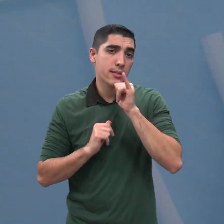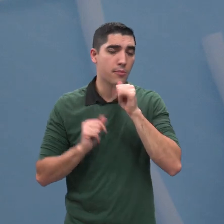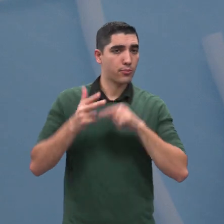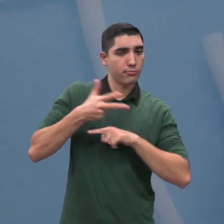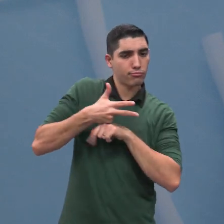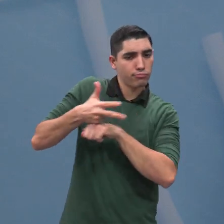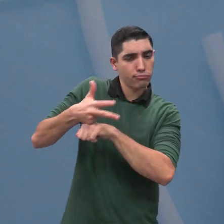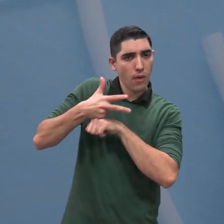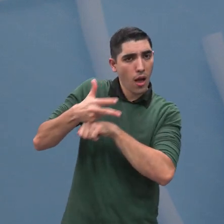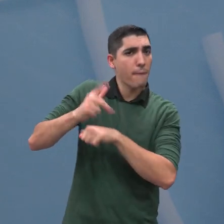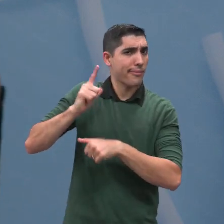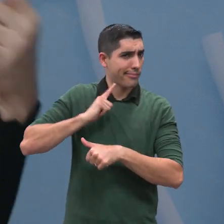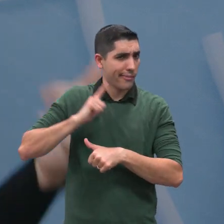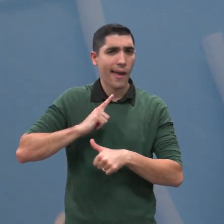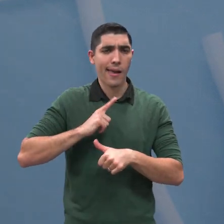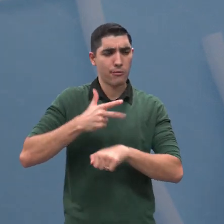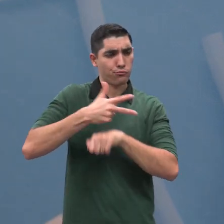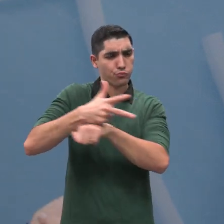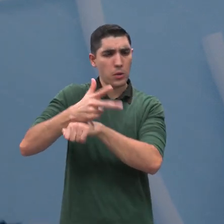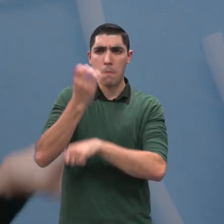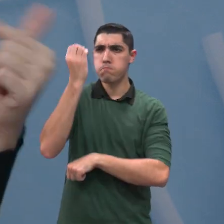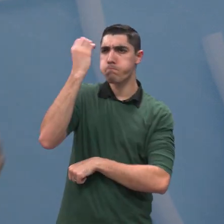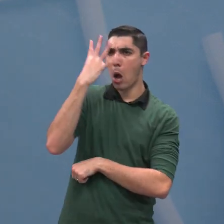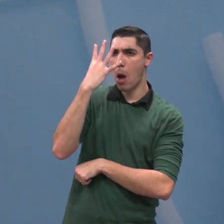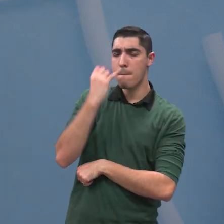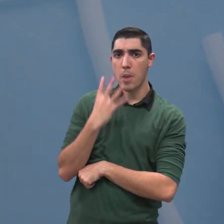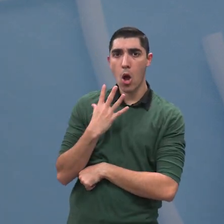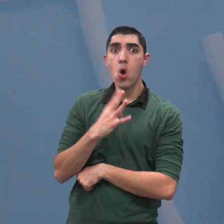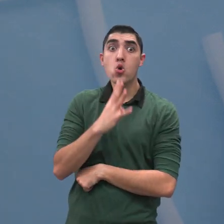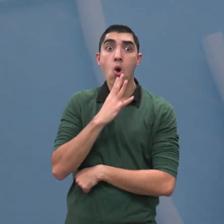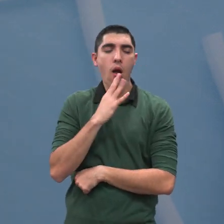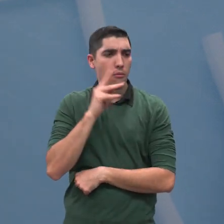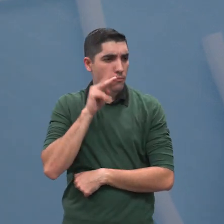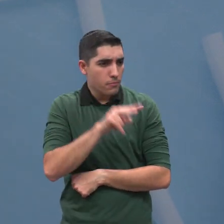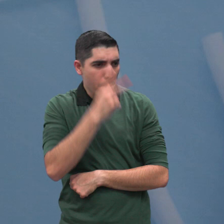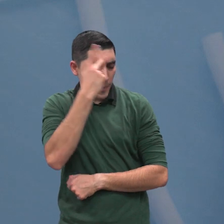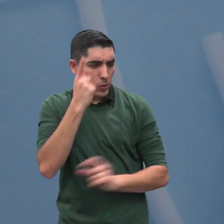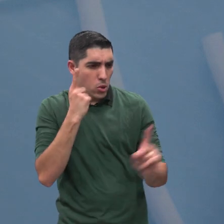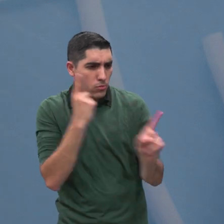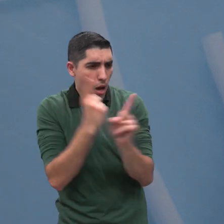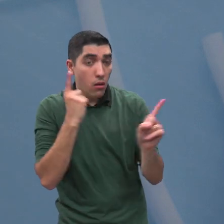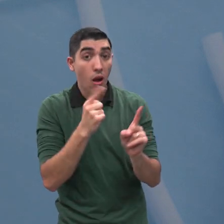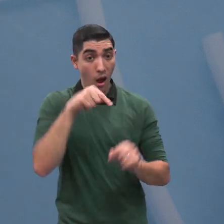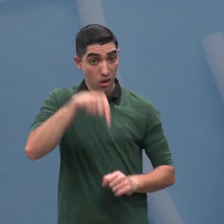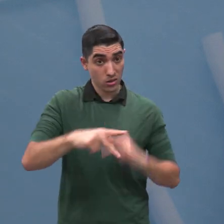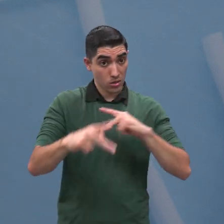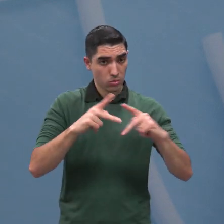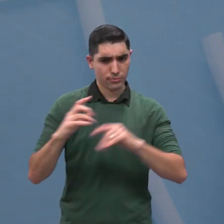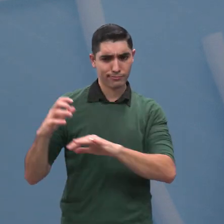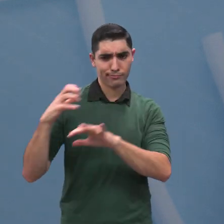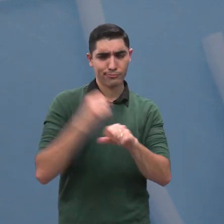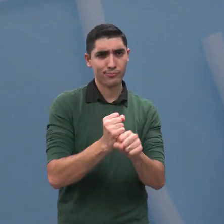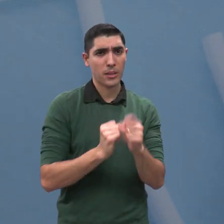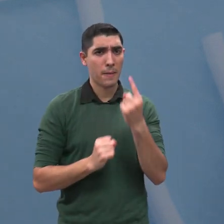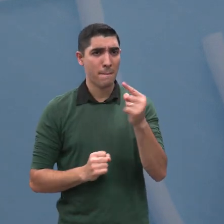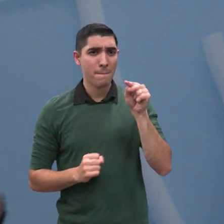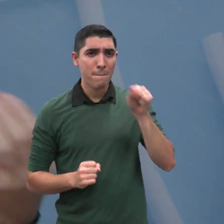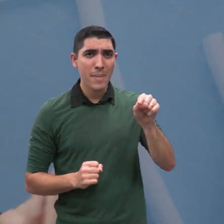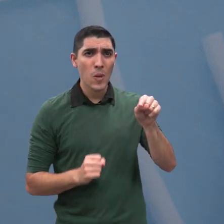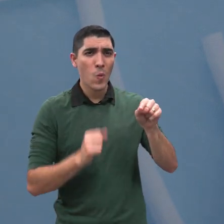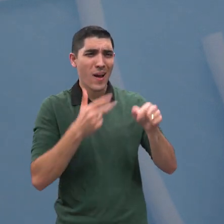segurança por toda parte, de reconhecimento facial. Aqui em São José dos Campos, inclusive, são mais de 1000 câmeras pelo